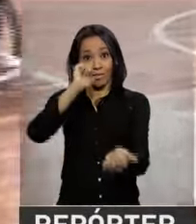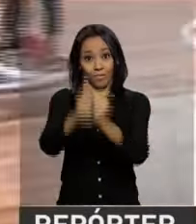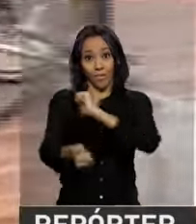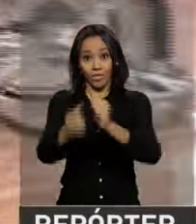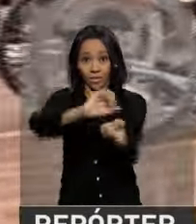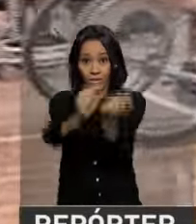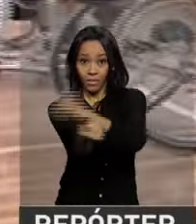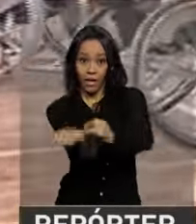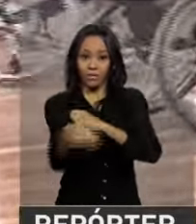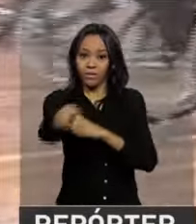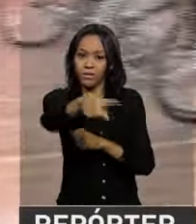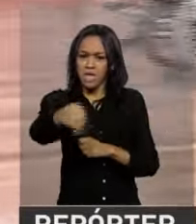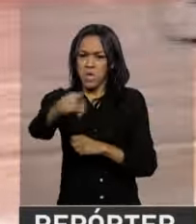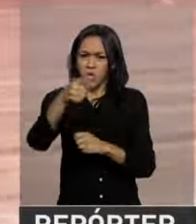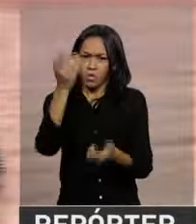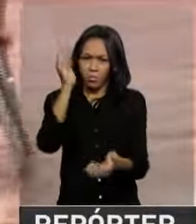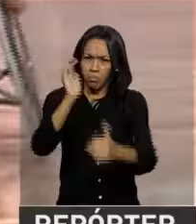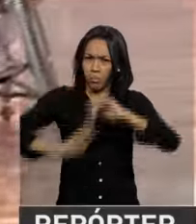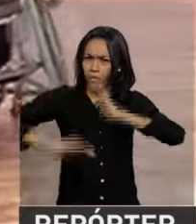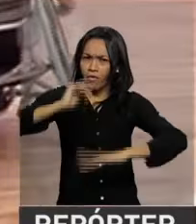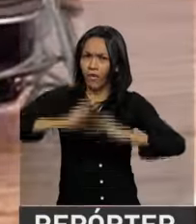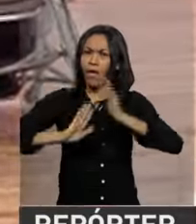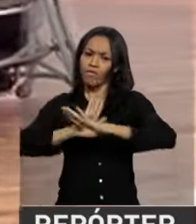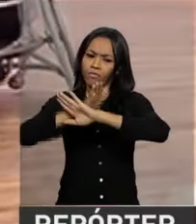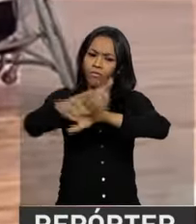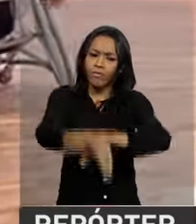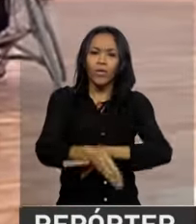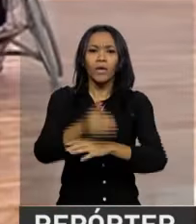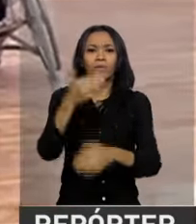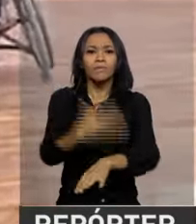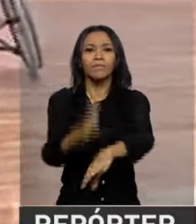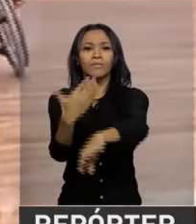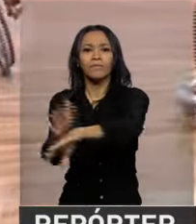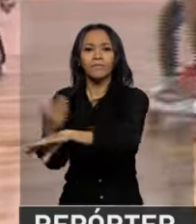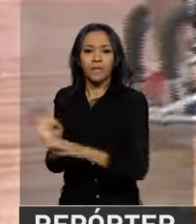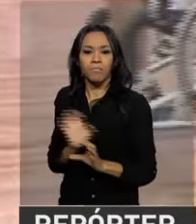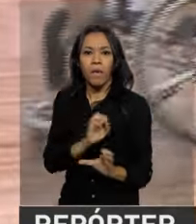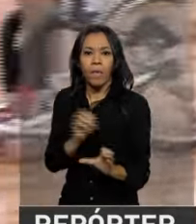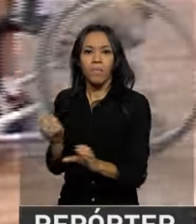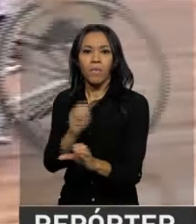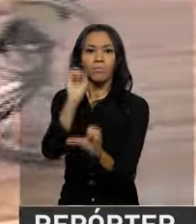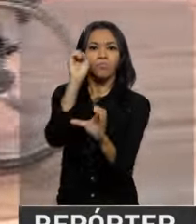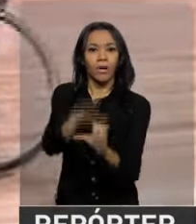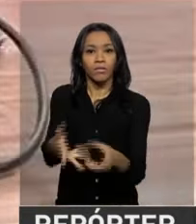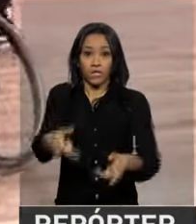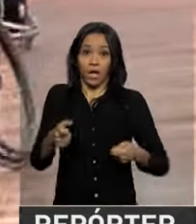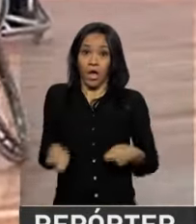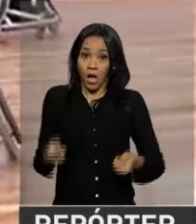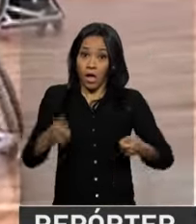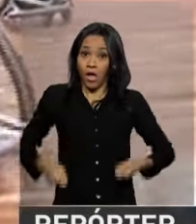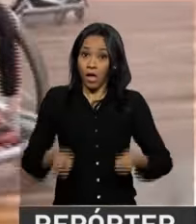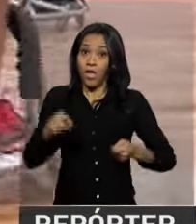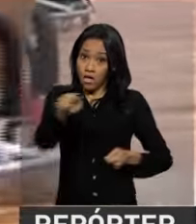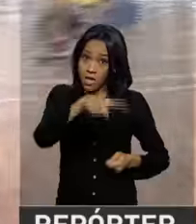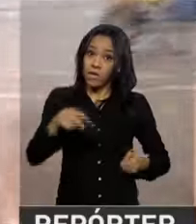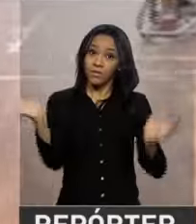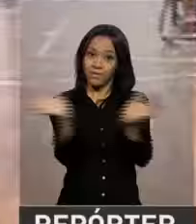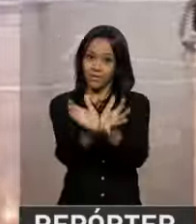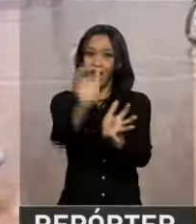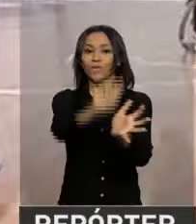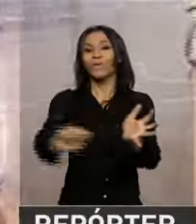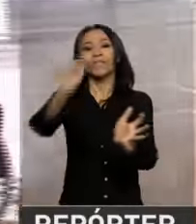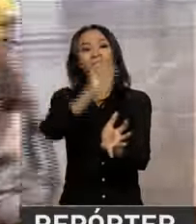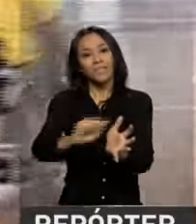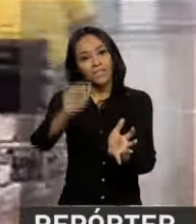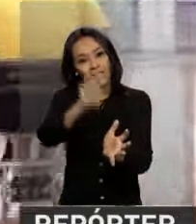liberadas, a equipe foi para a quadra praticar basquete de cadeiras de roda. Os atletas fazem parte de uma associação esportiva que